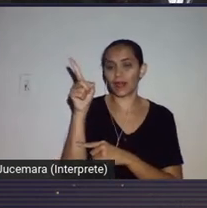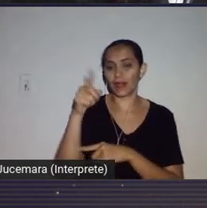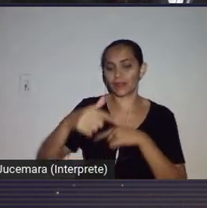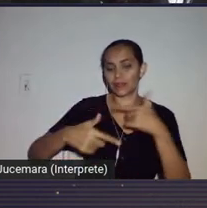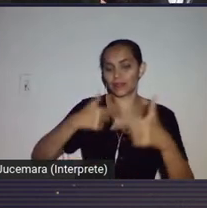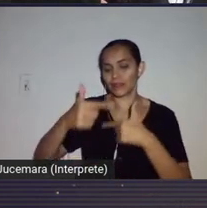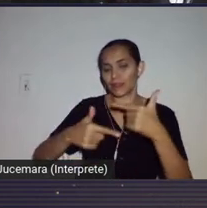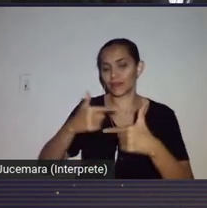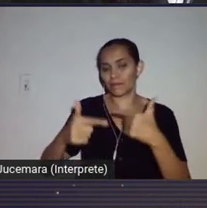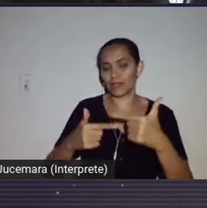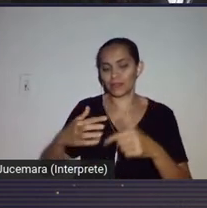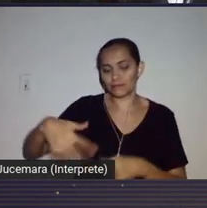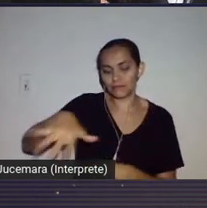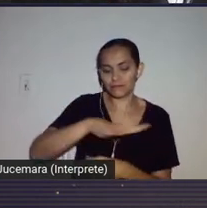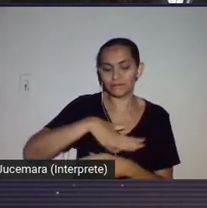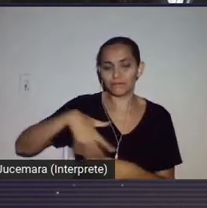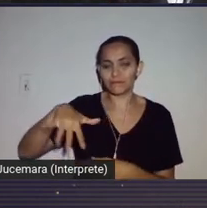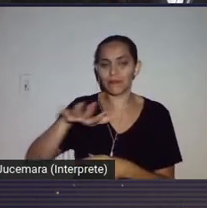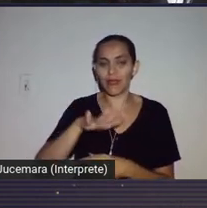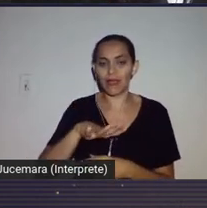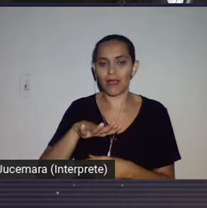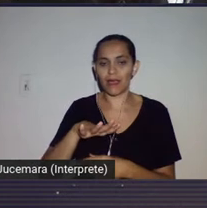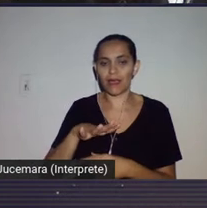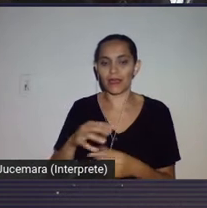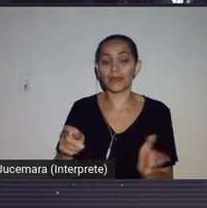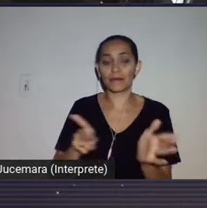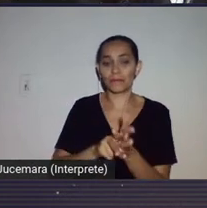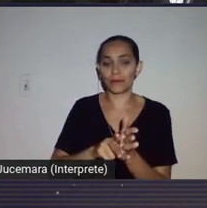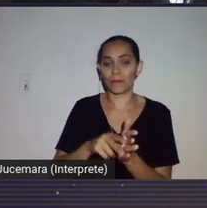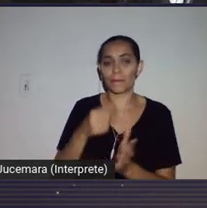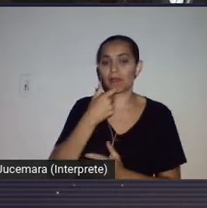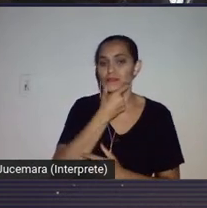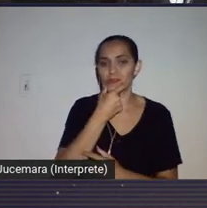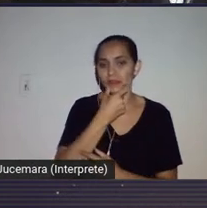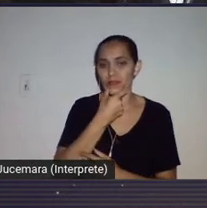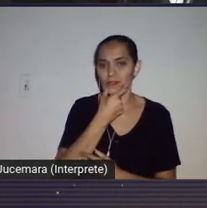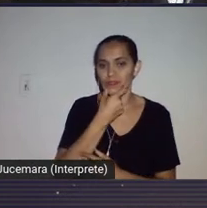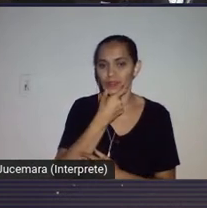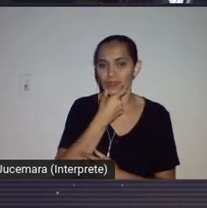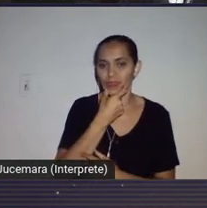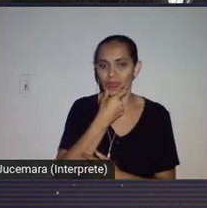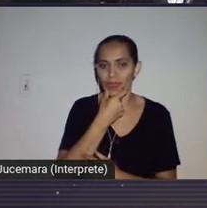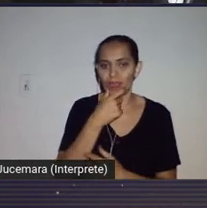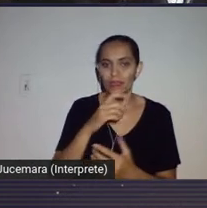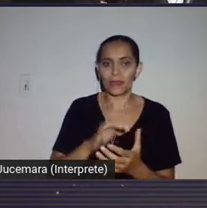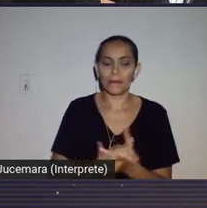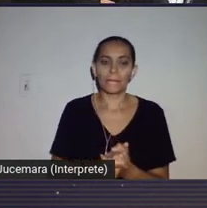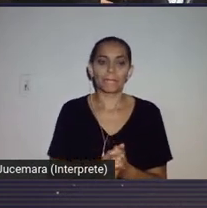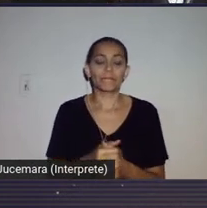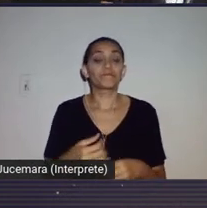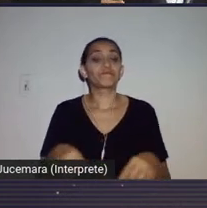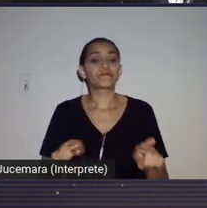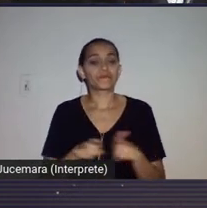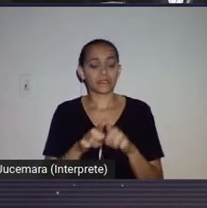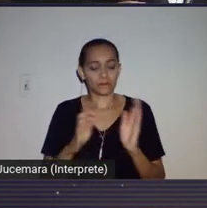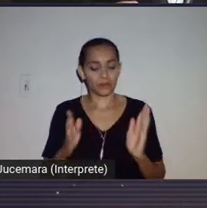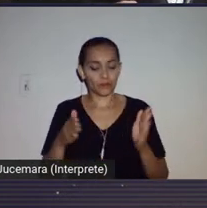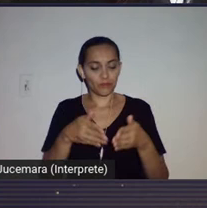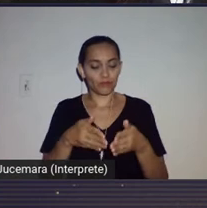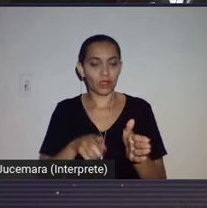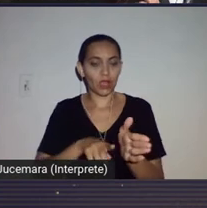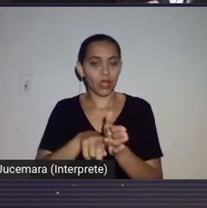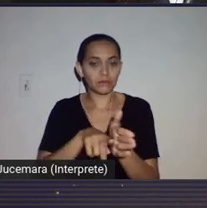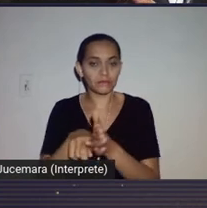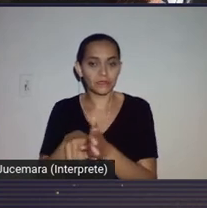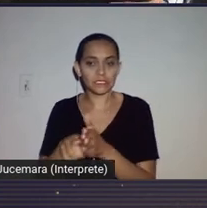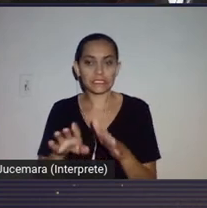pouquinho na área de recomendações, e personalização com deep learning, também bastante focado um pouco em pesquisa,